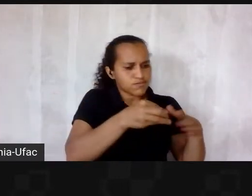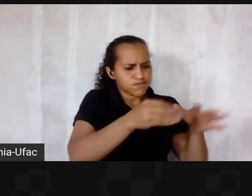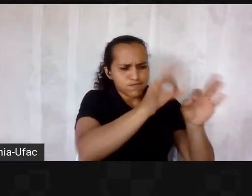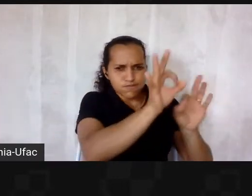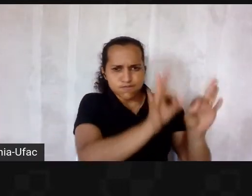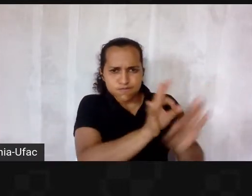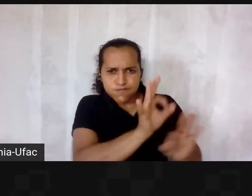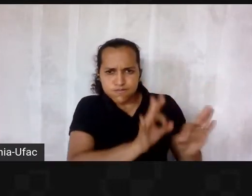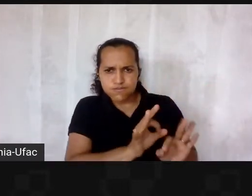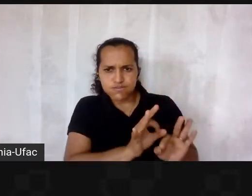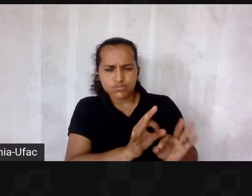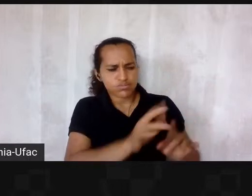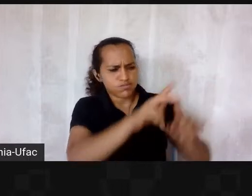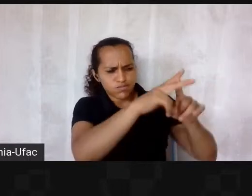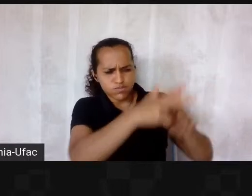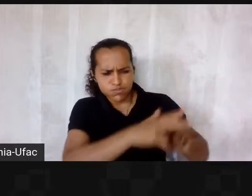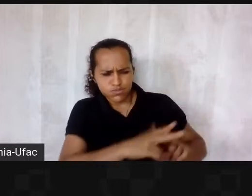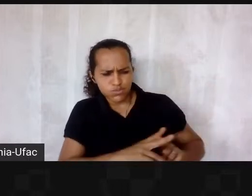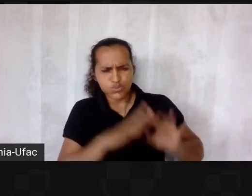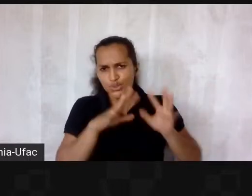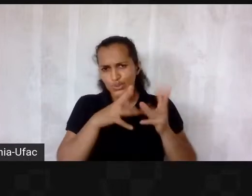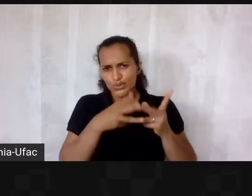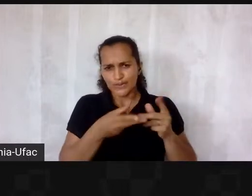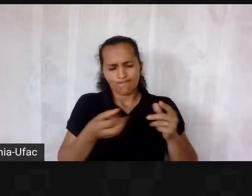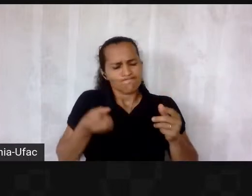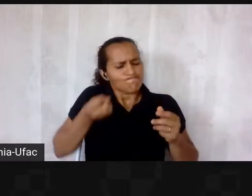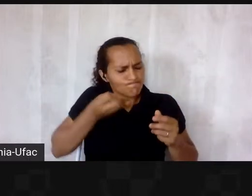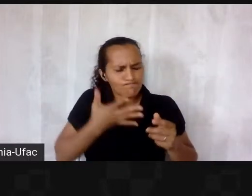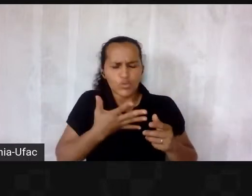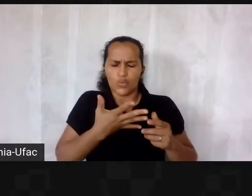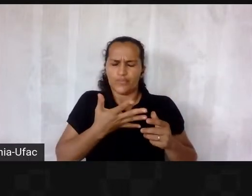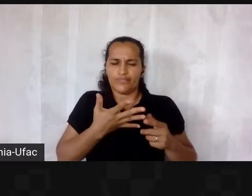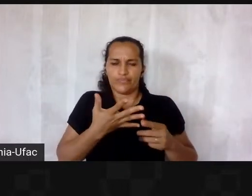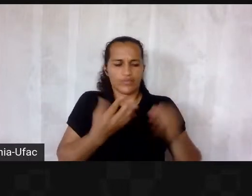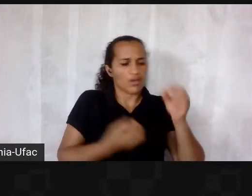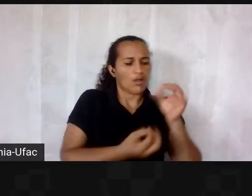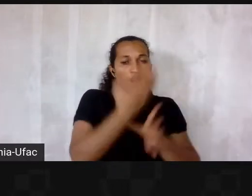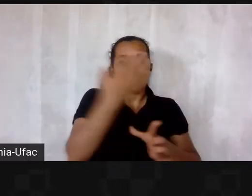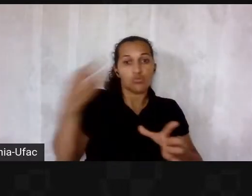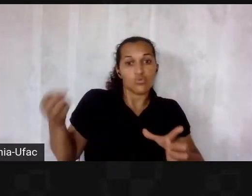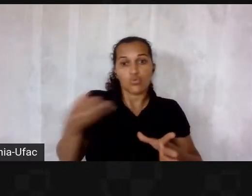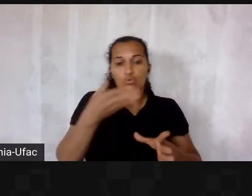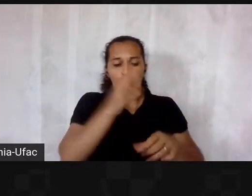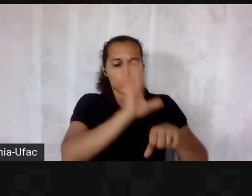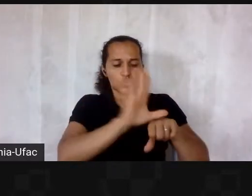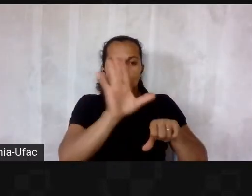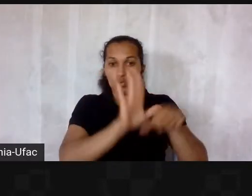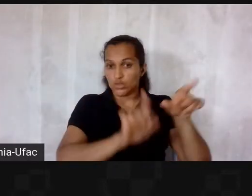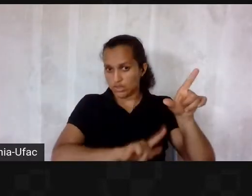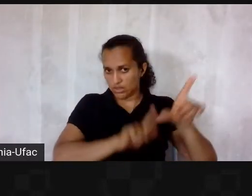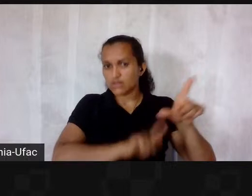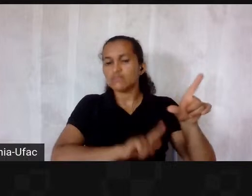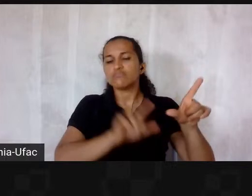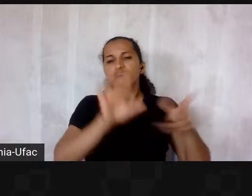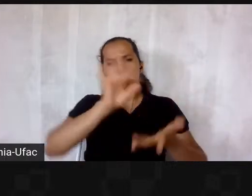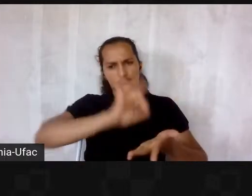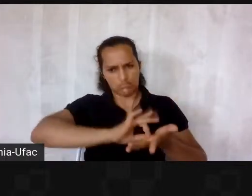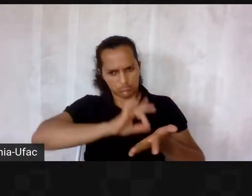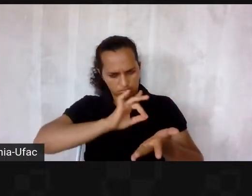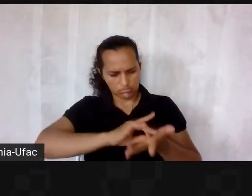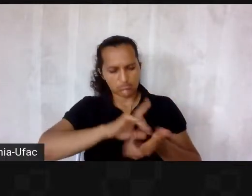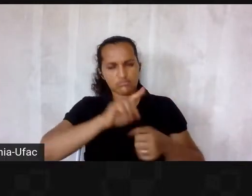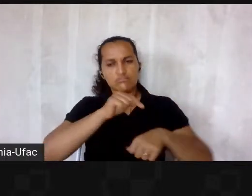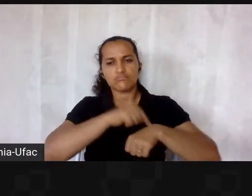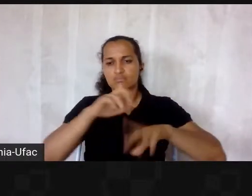grande reforma, e como um momento de se criar um novo curso de letras. E realmente é um momento diferente